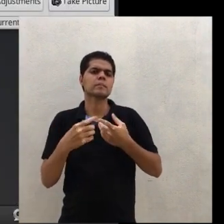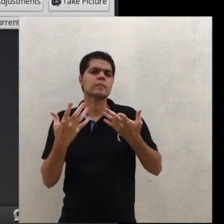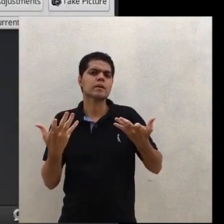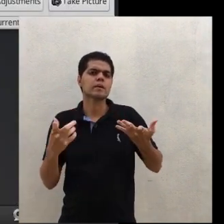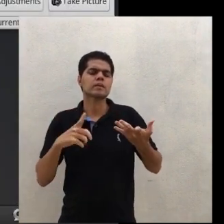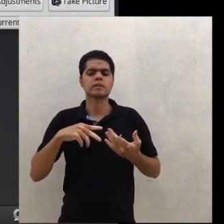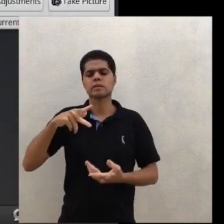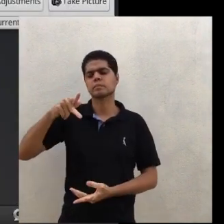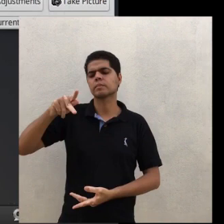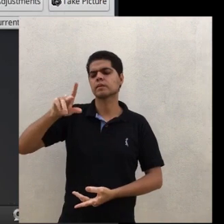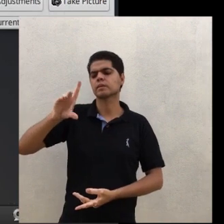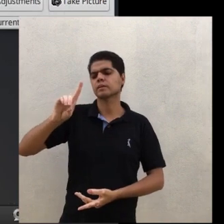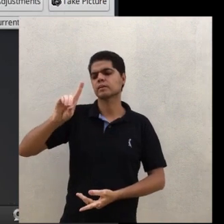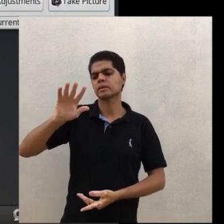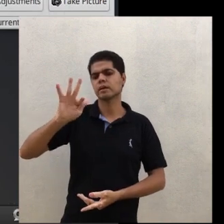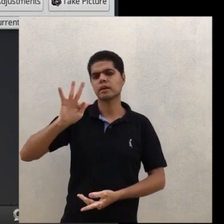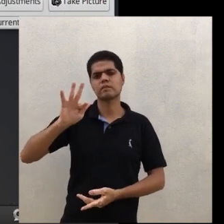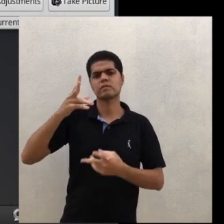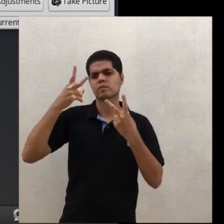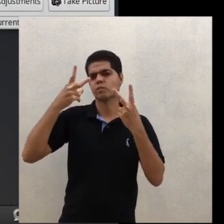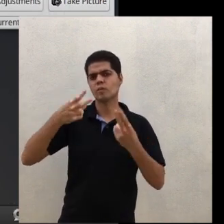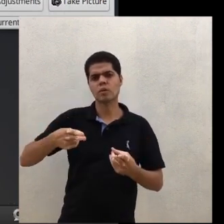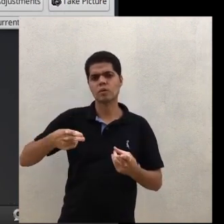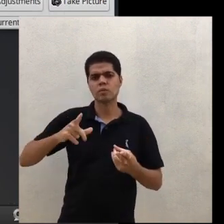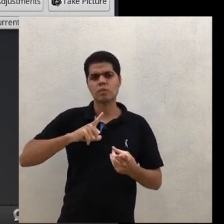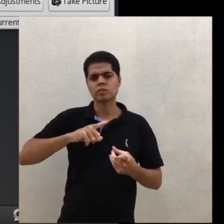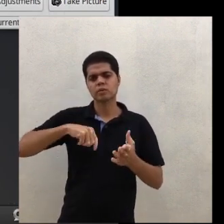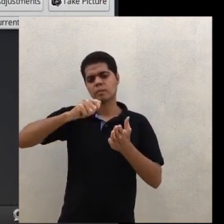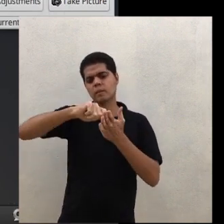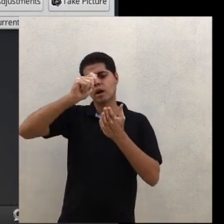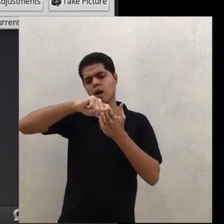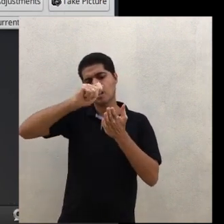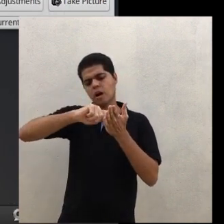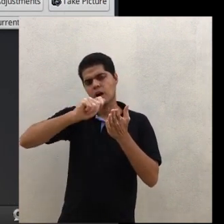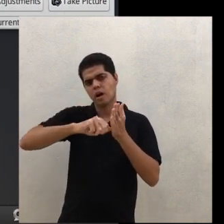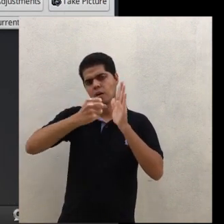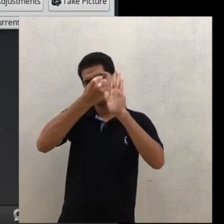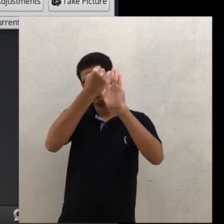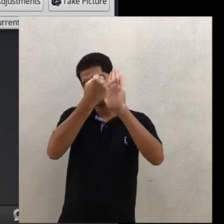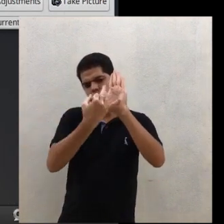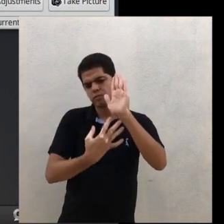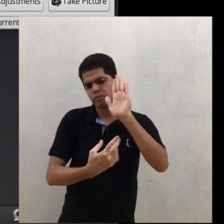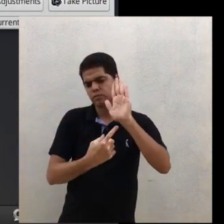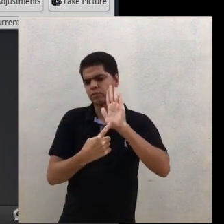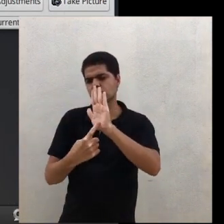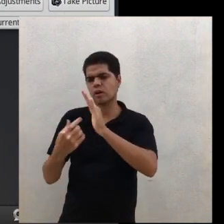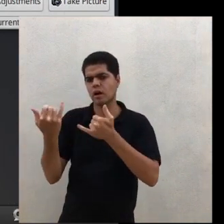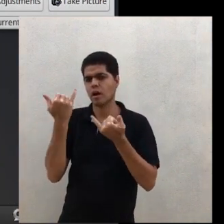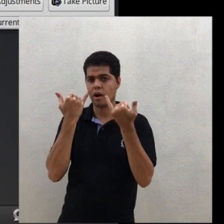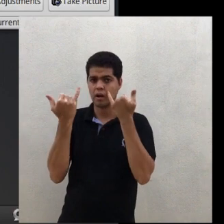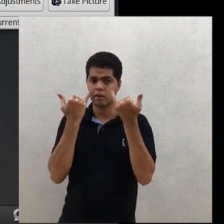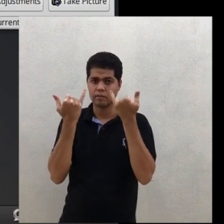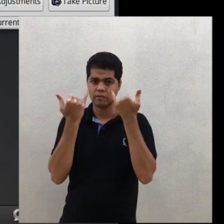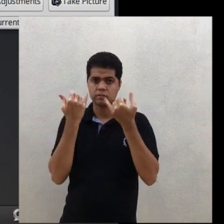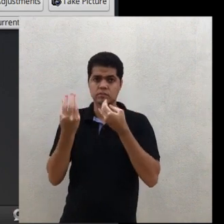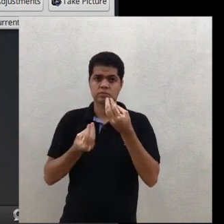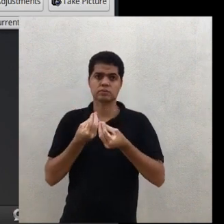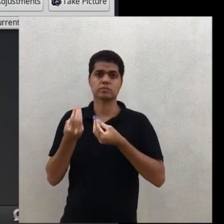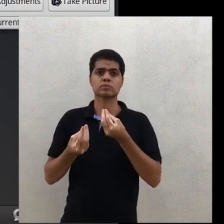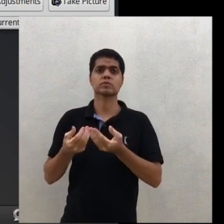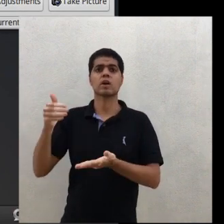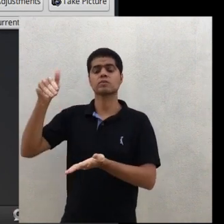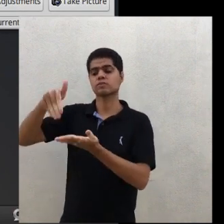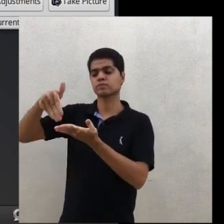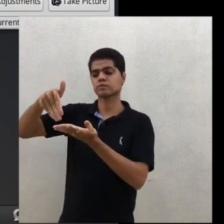escreveu para mostrar para ele. Como que você faz isso? Você tem que entrar aqui no terminal. Lá no Windows tem terminal também. chama terminal